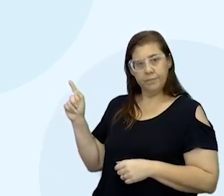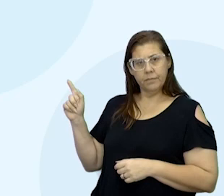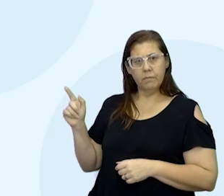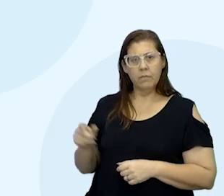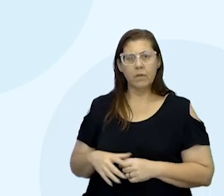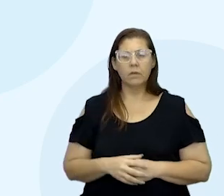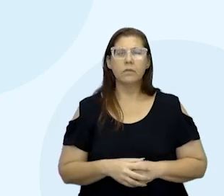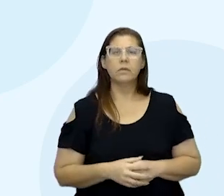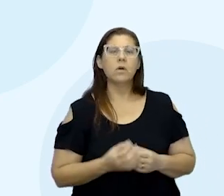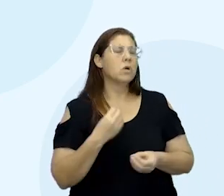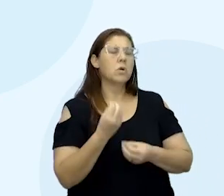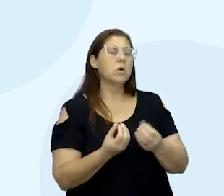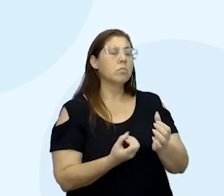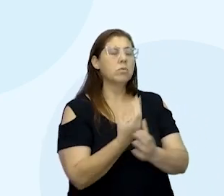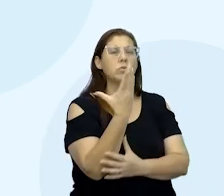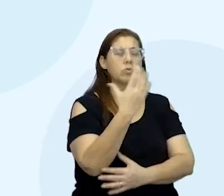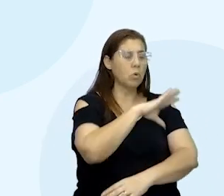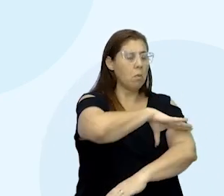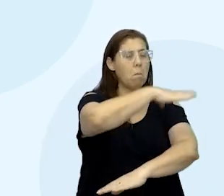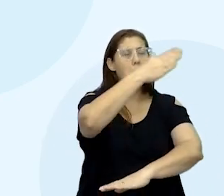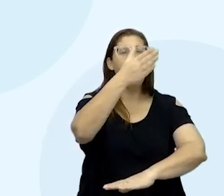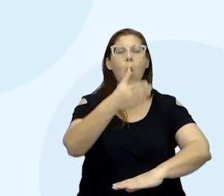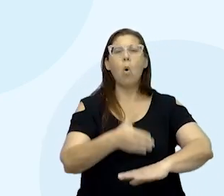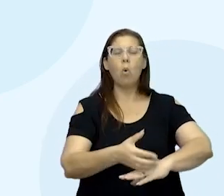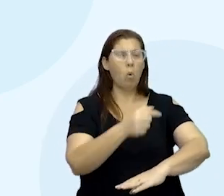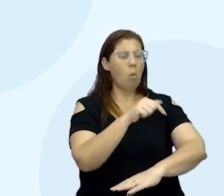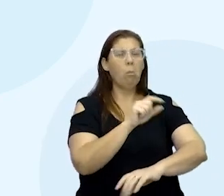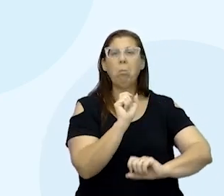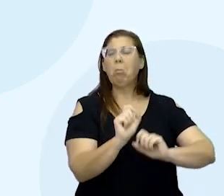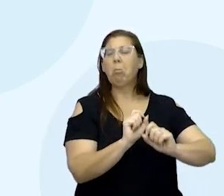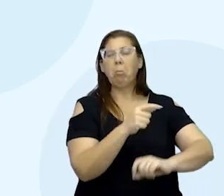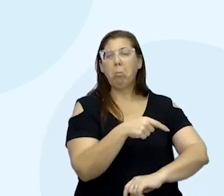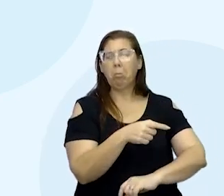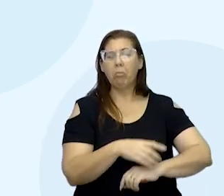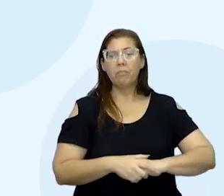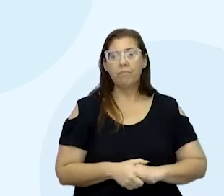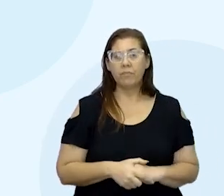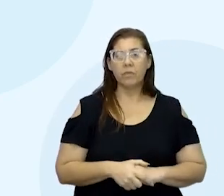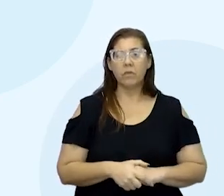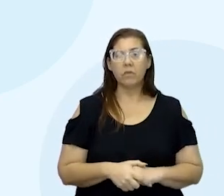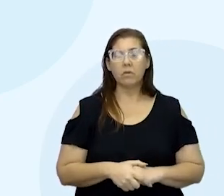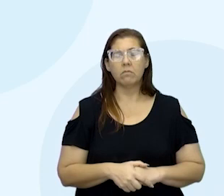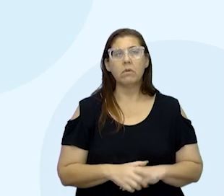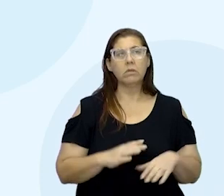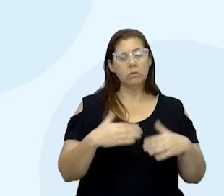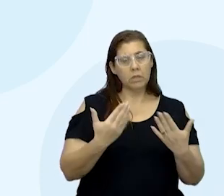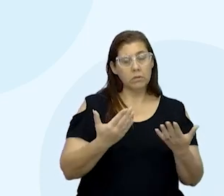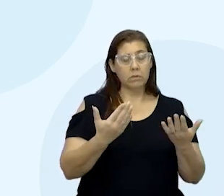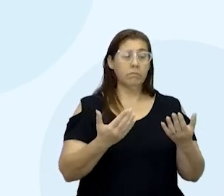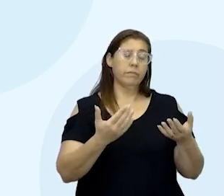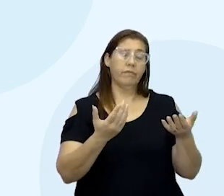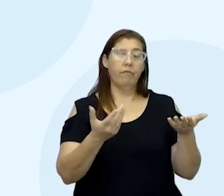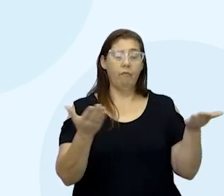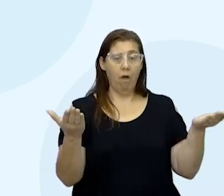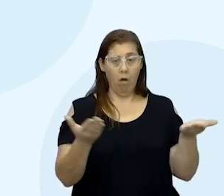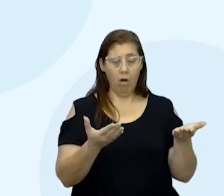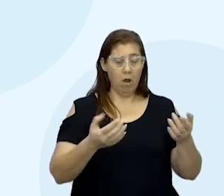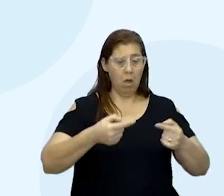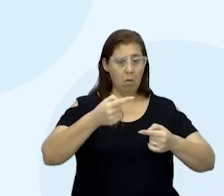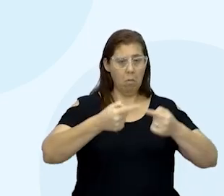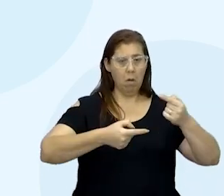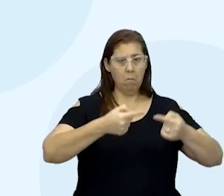é que surgiu o Morro da Providência, né? Qual que era a política da época lá no Rio de Janeiro? Nós estamos falando, né, de uma